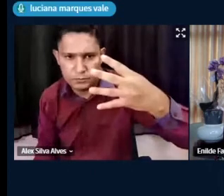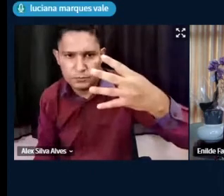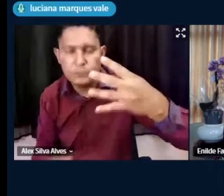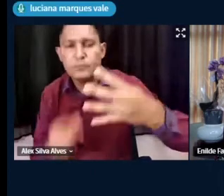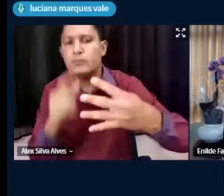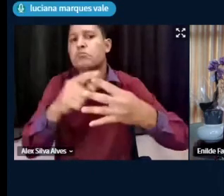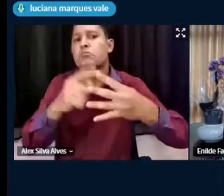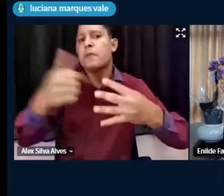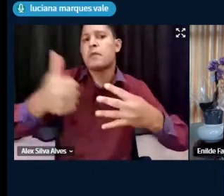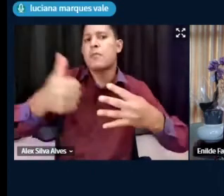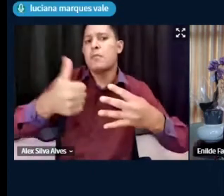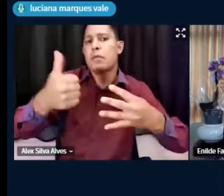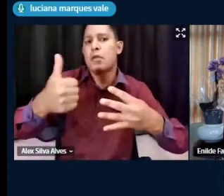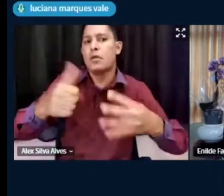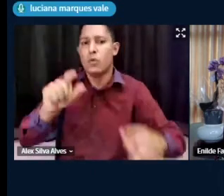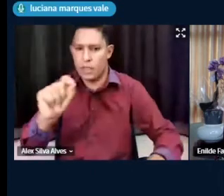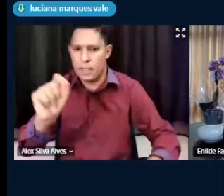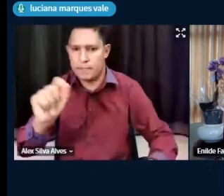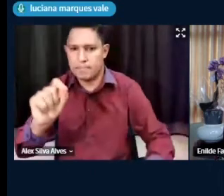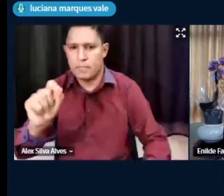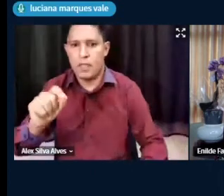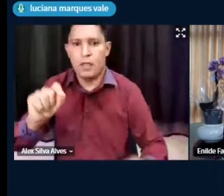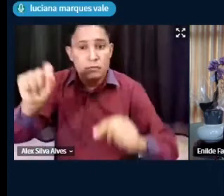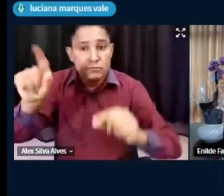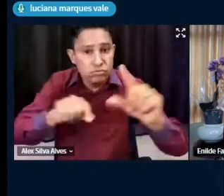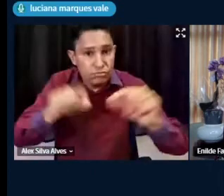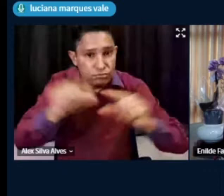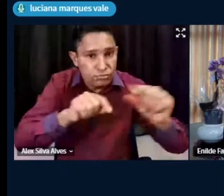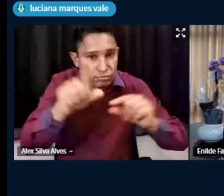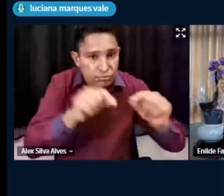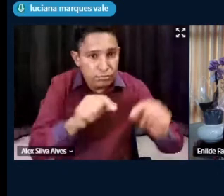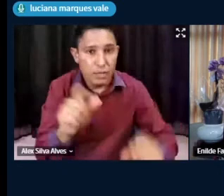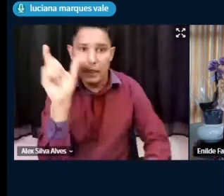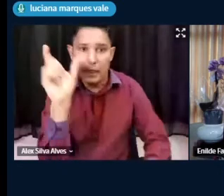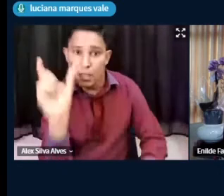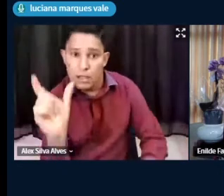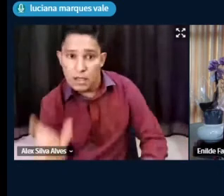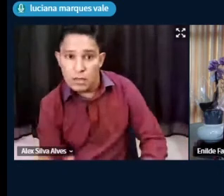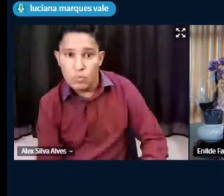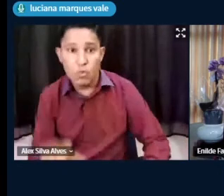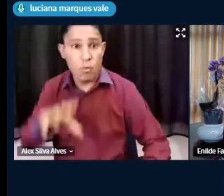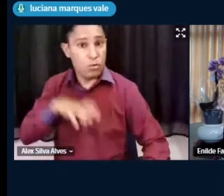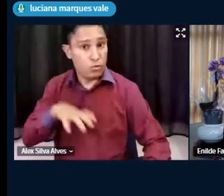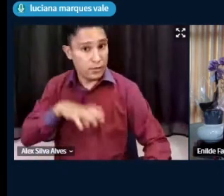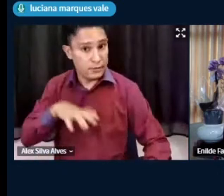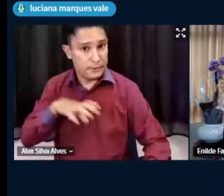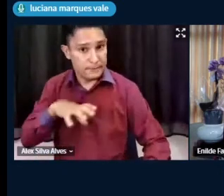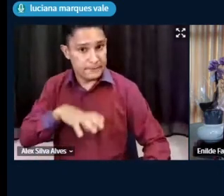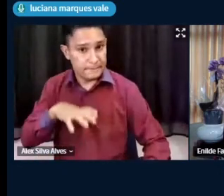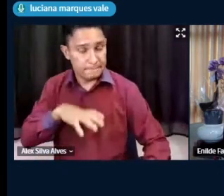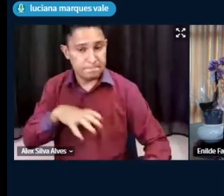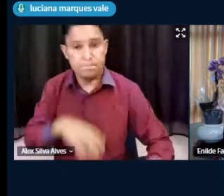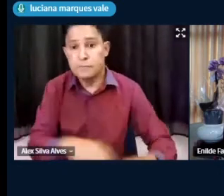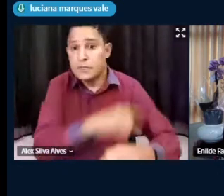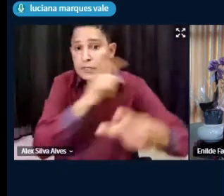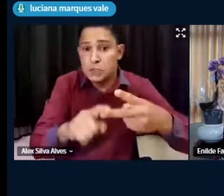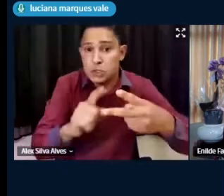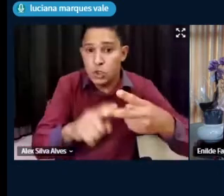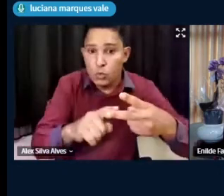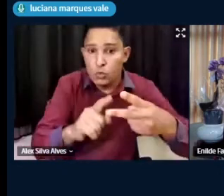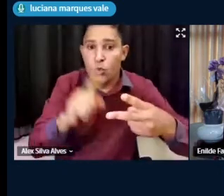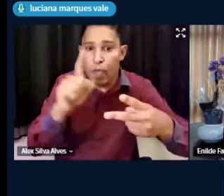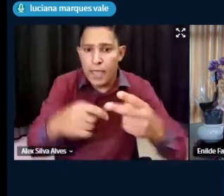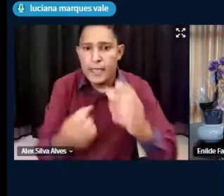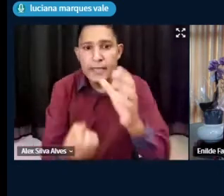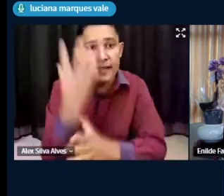E foram 4 procedimentos metodológicos. O primeiro se deu pela seleção dos termos em língua